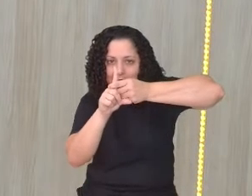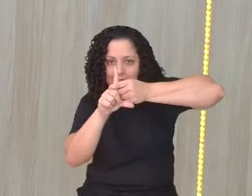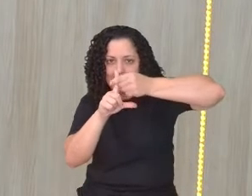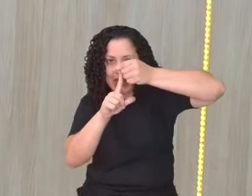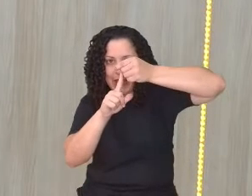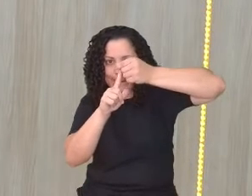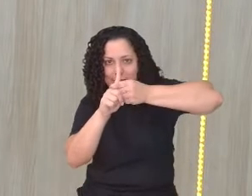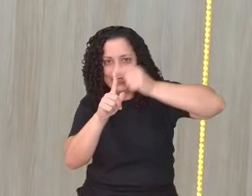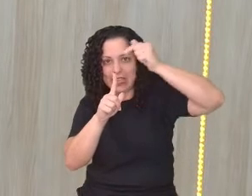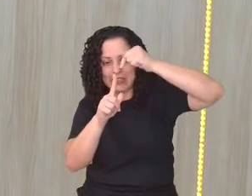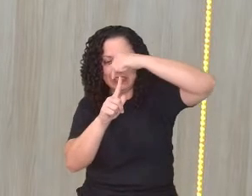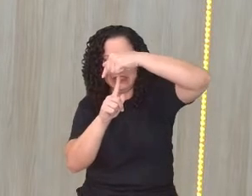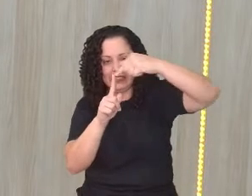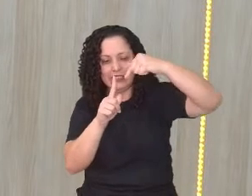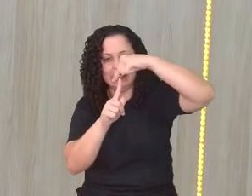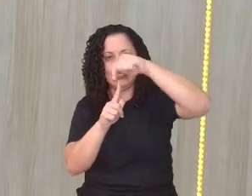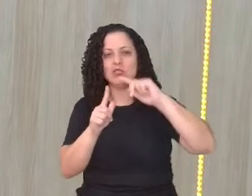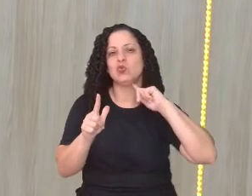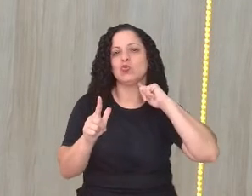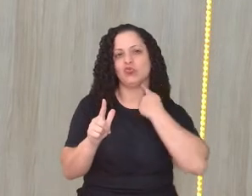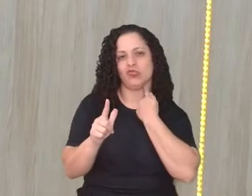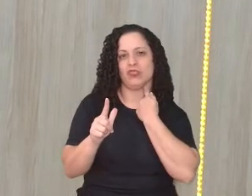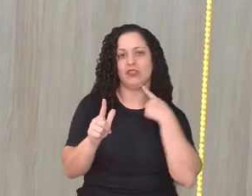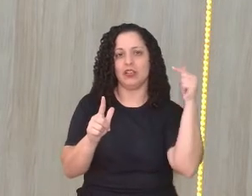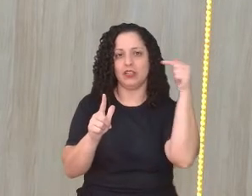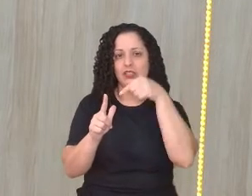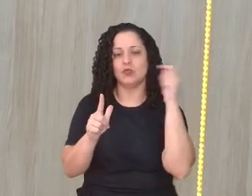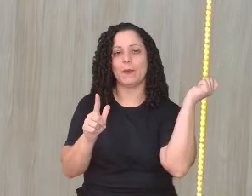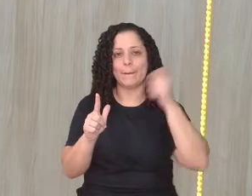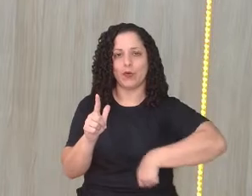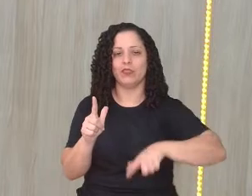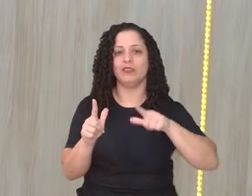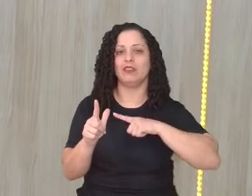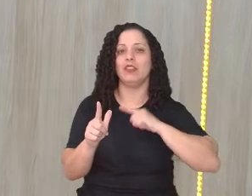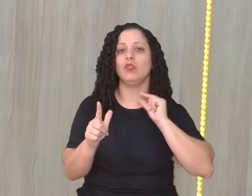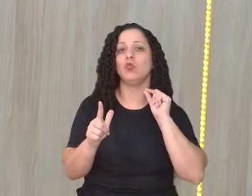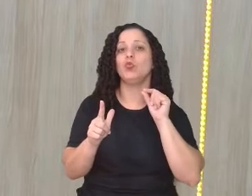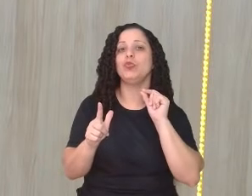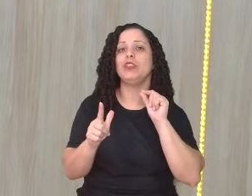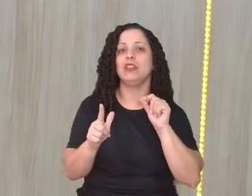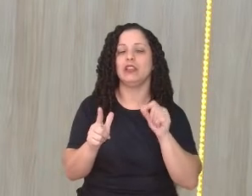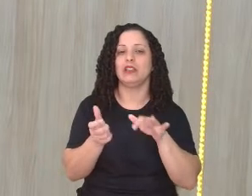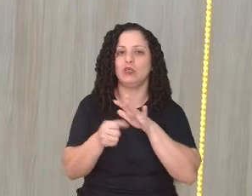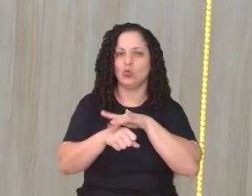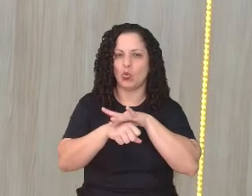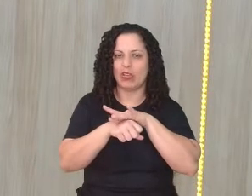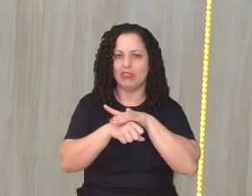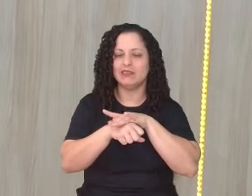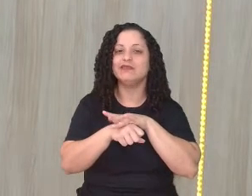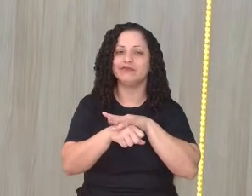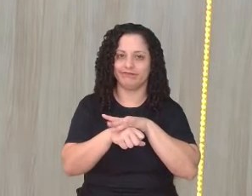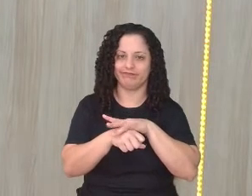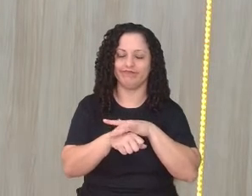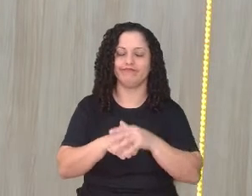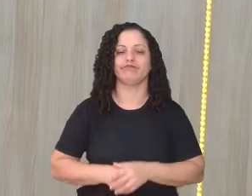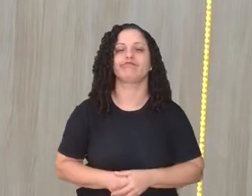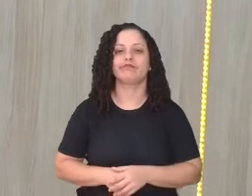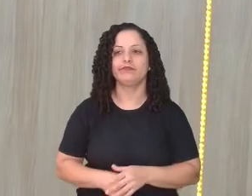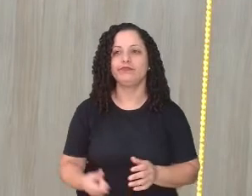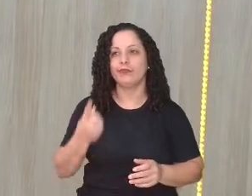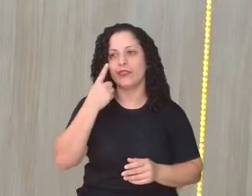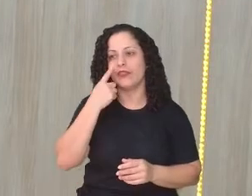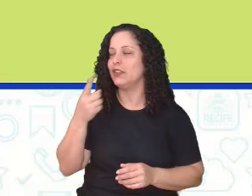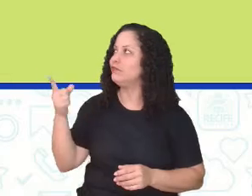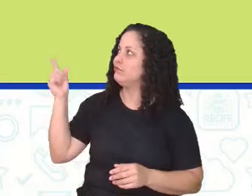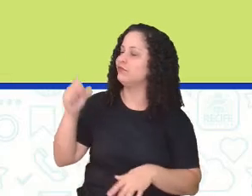fica um acúmulo ali de urina e ali pode causar uma grande quantidade de infecção. Nós vamos ver aqui um tipo